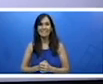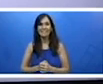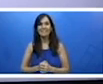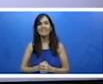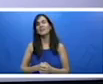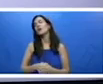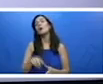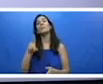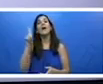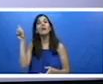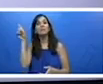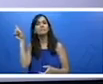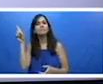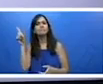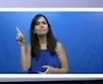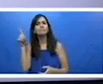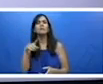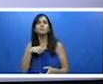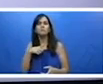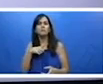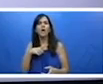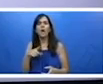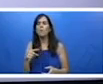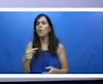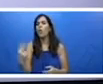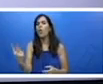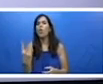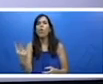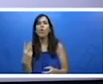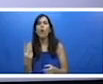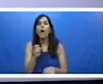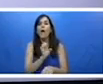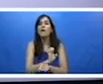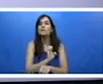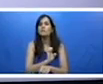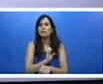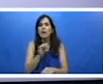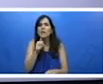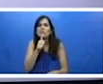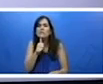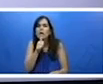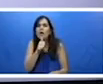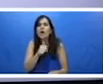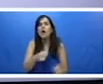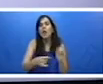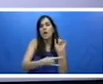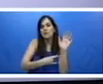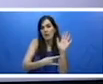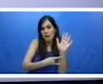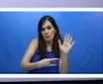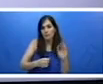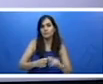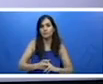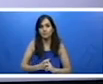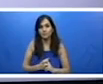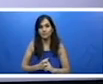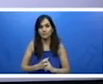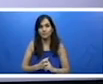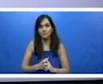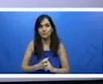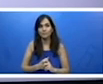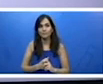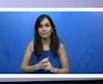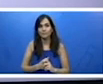Aqui nós temos também mais 2 exemplos de resenhas críticas. Hannah vale